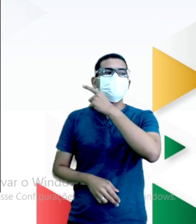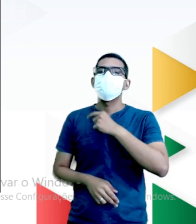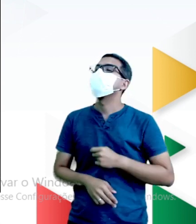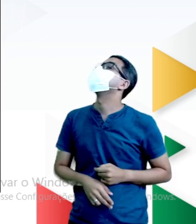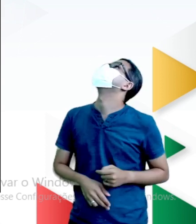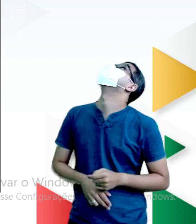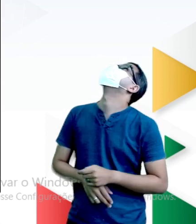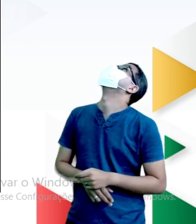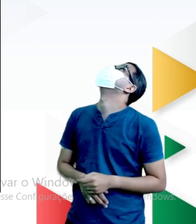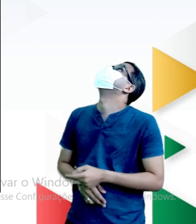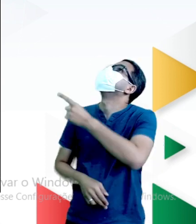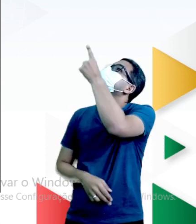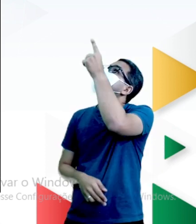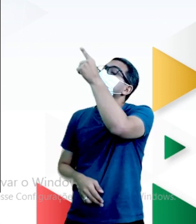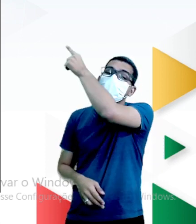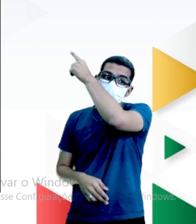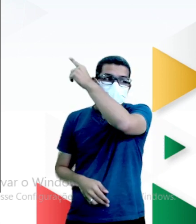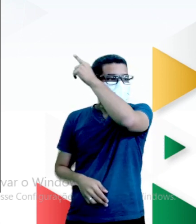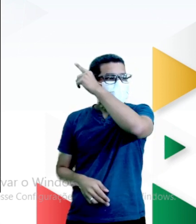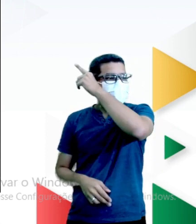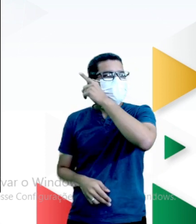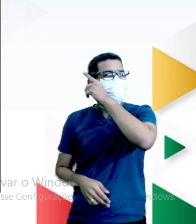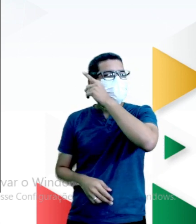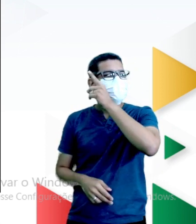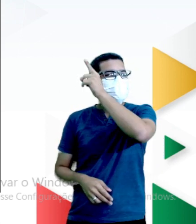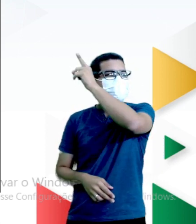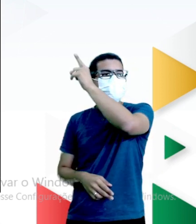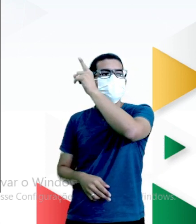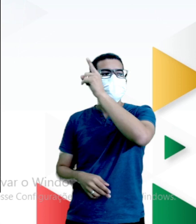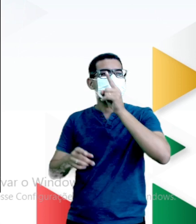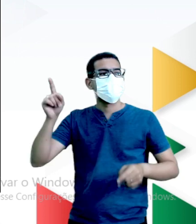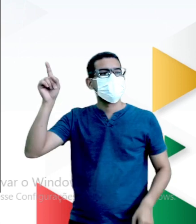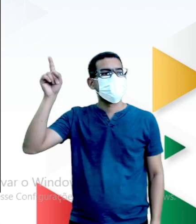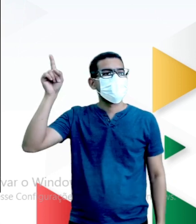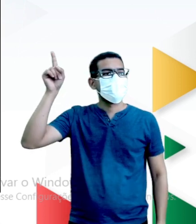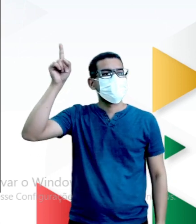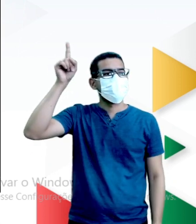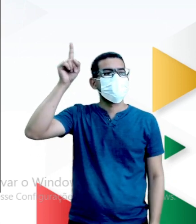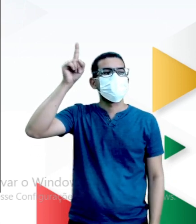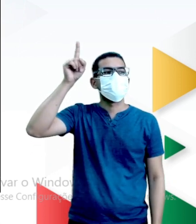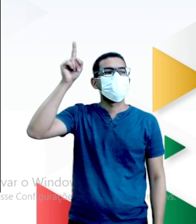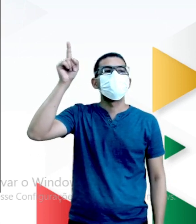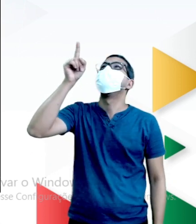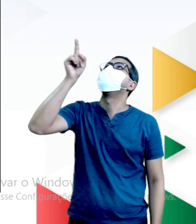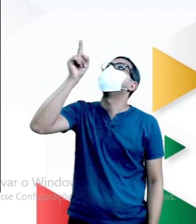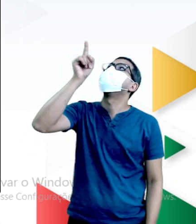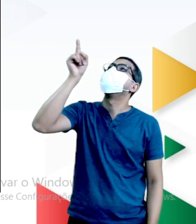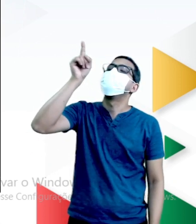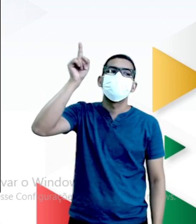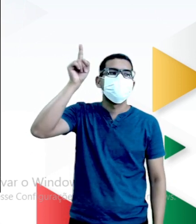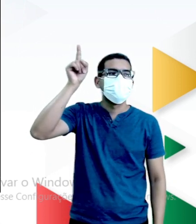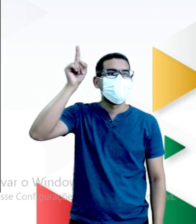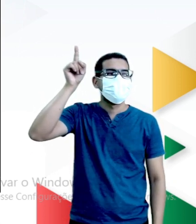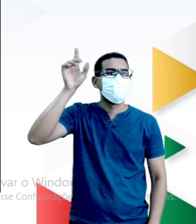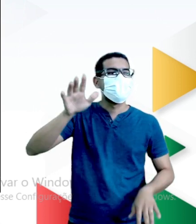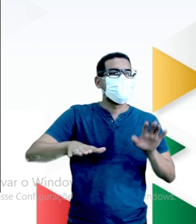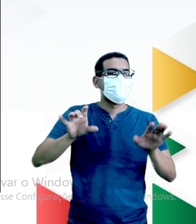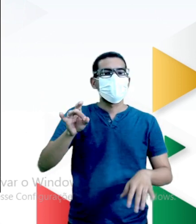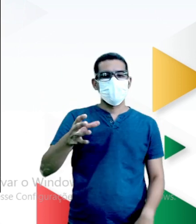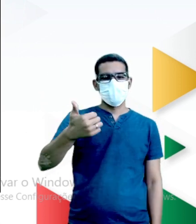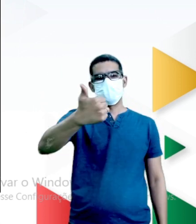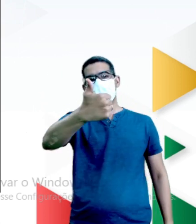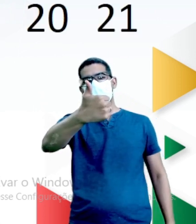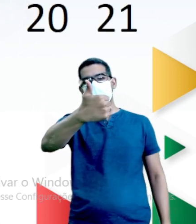aí no Instagram, beleza? Tá aí, Robertão, que você já sabe que aparece só o dedão dele lá,